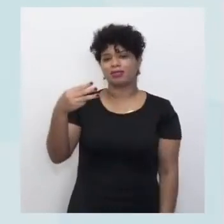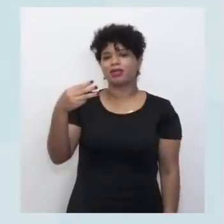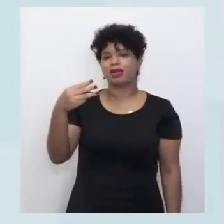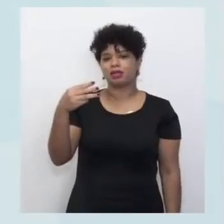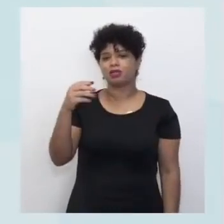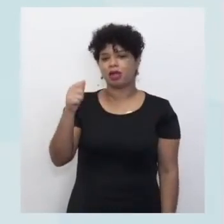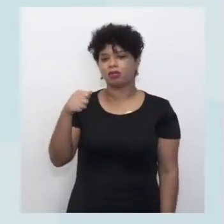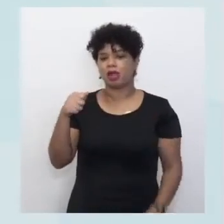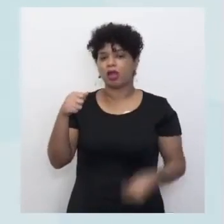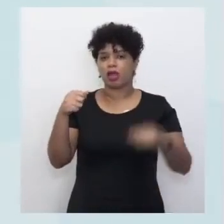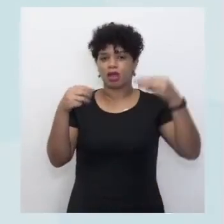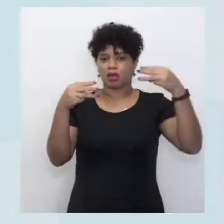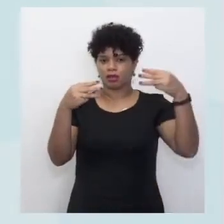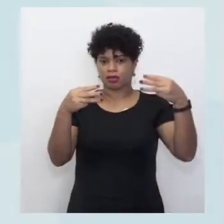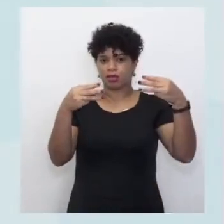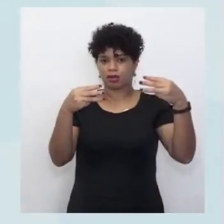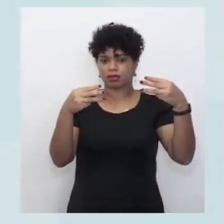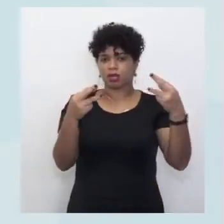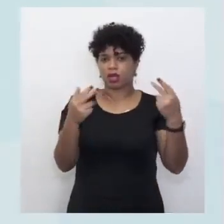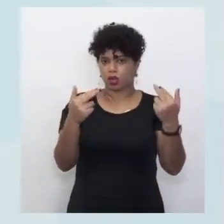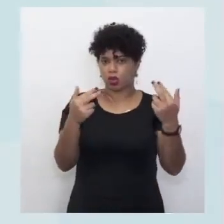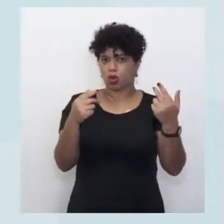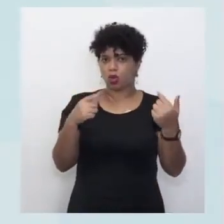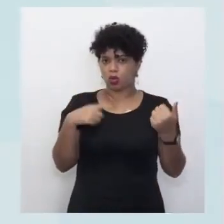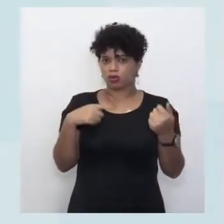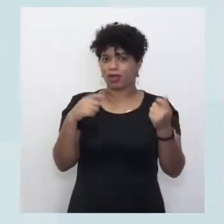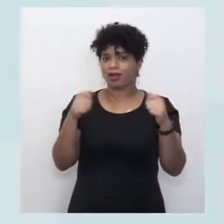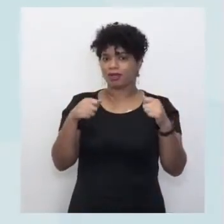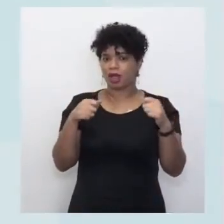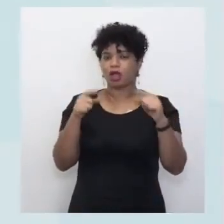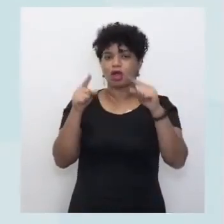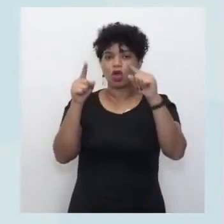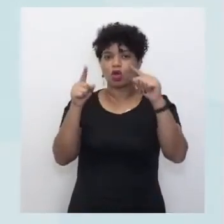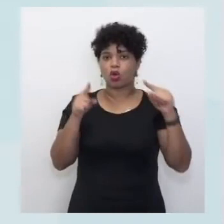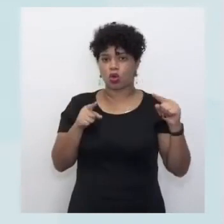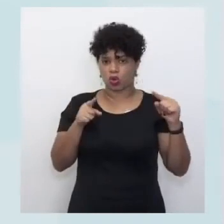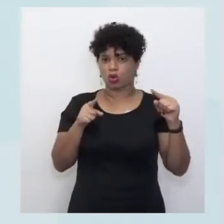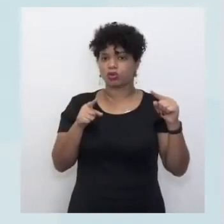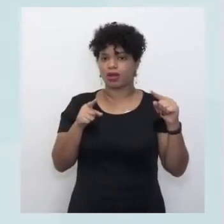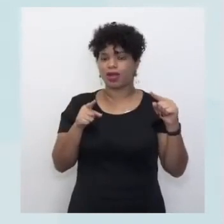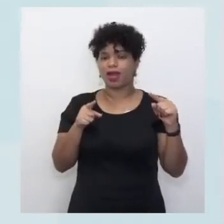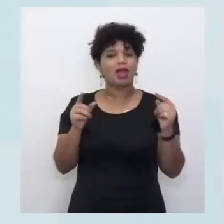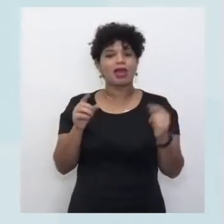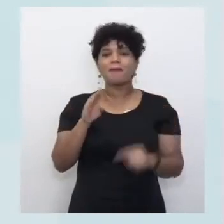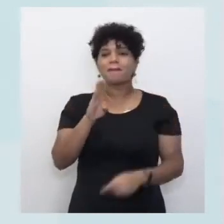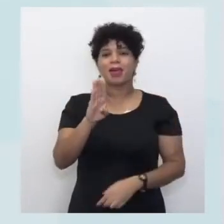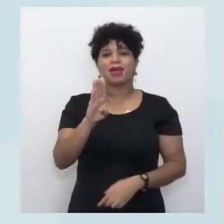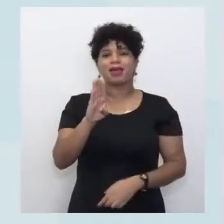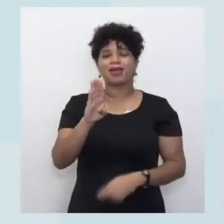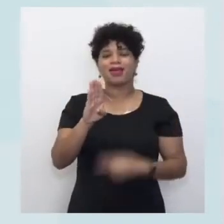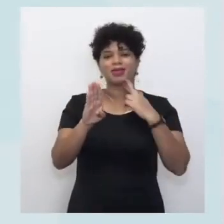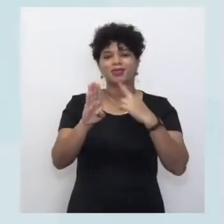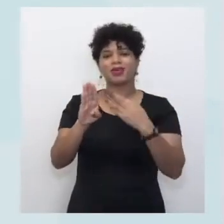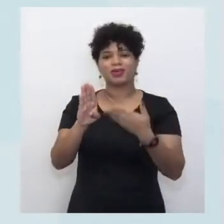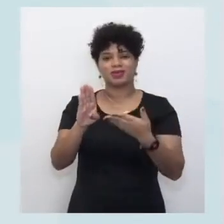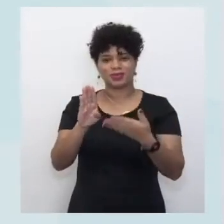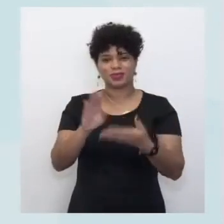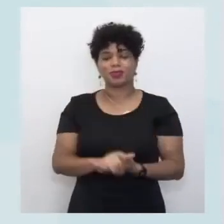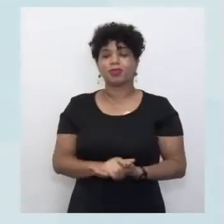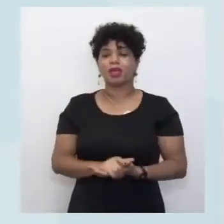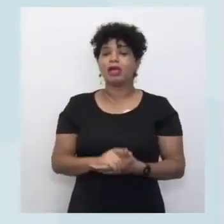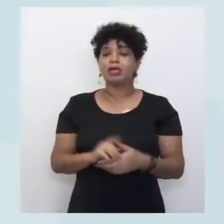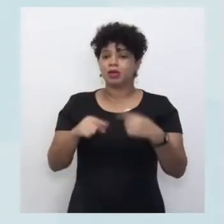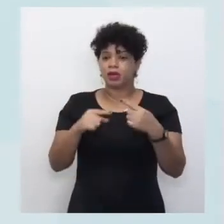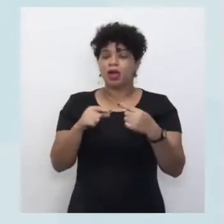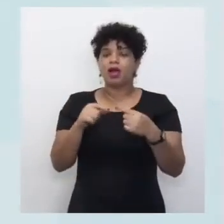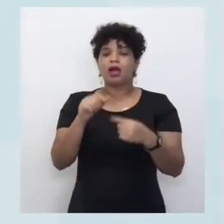3 igual o índice da raiz, porque aí a gente corta e sobra apenas B. A e B